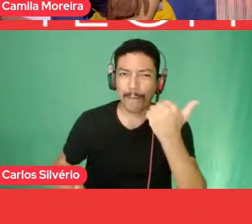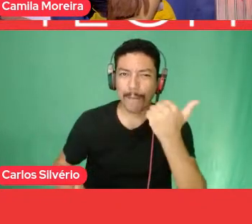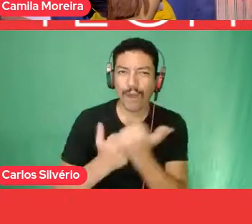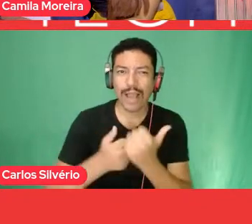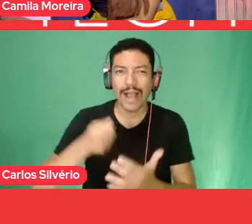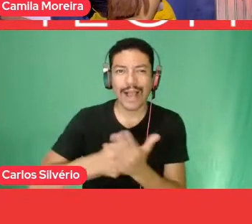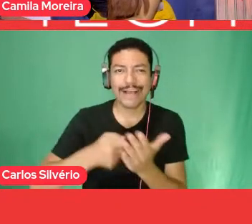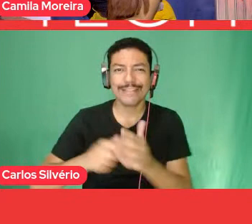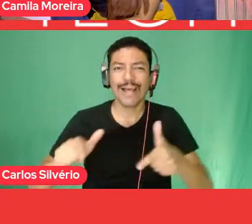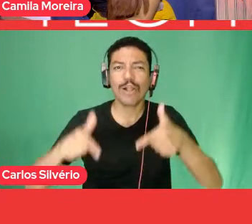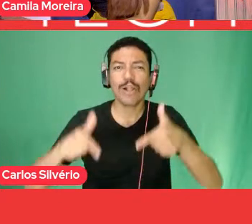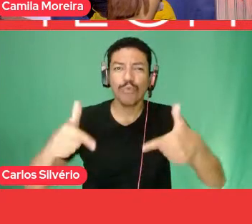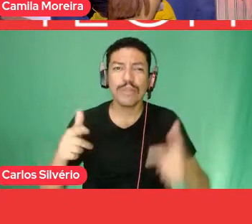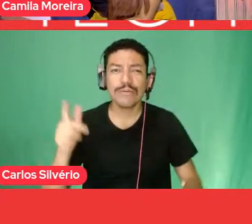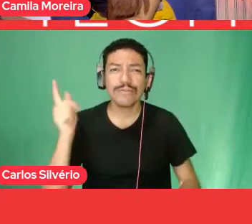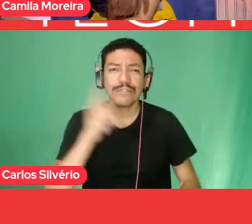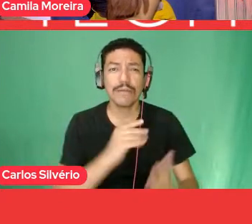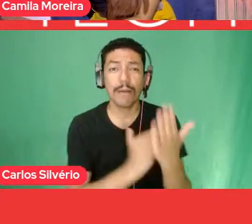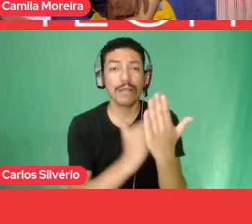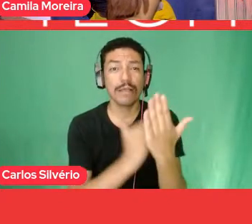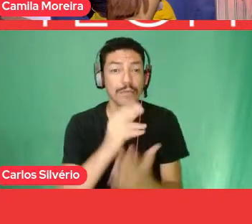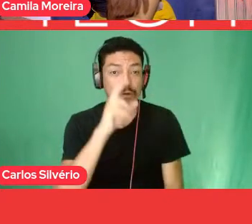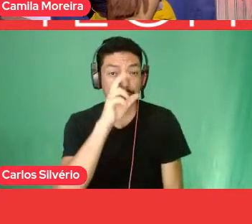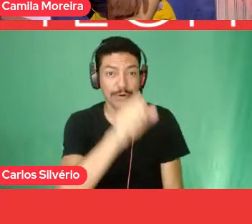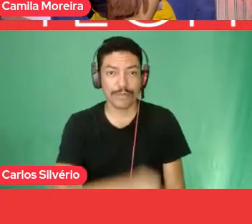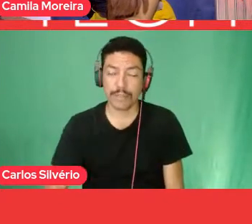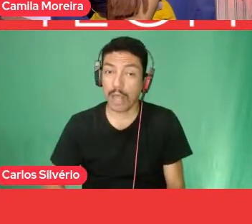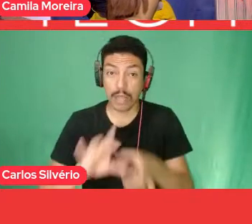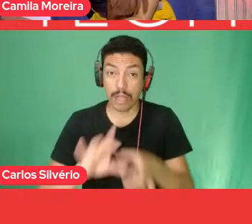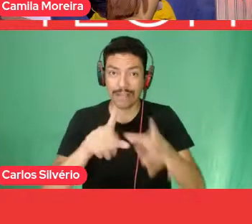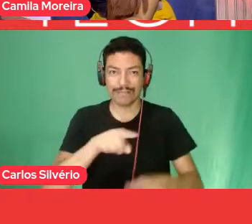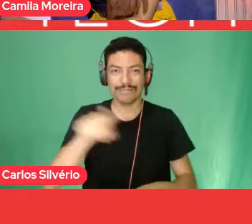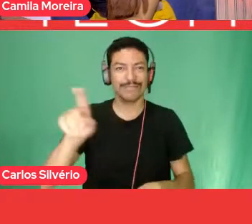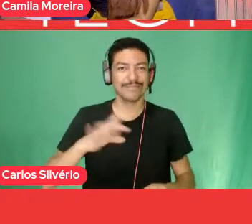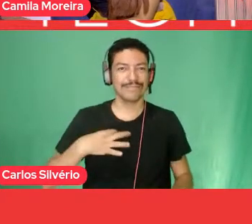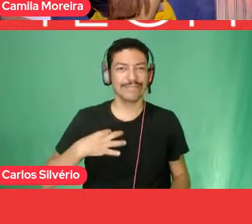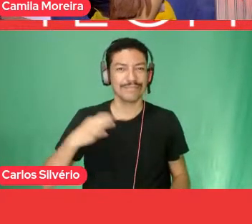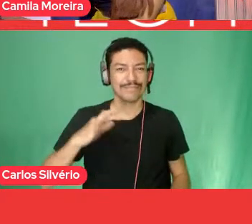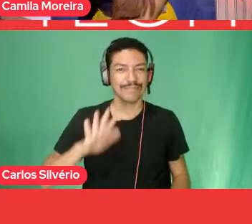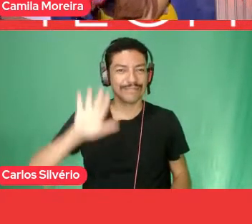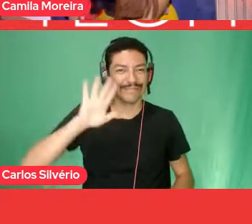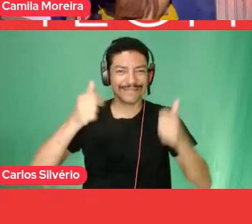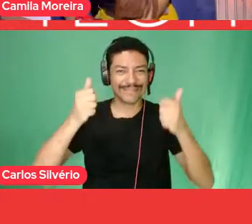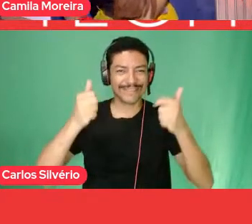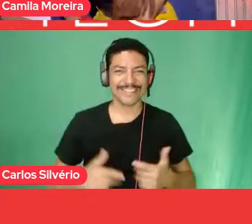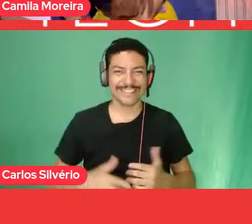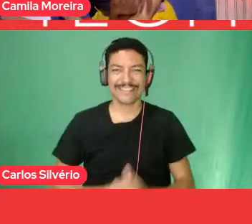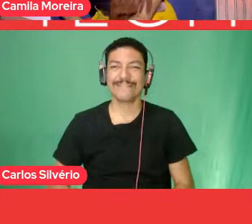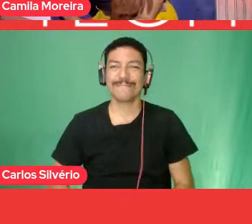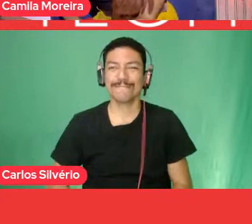mais força? E também vou deixar livre, não vou puxar ninguém primeiro.